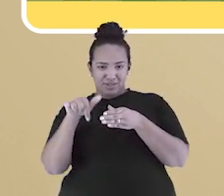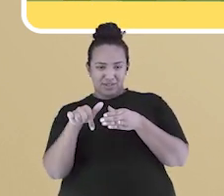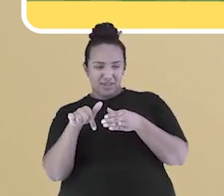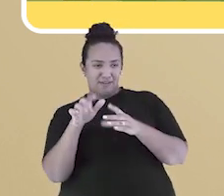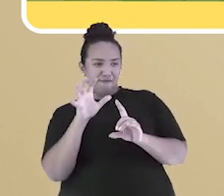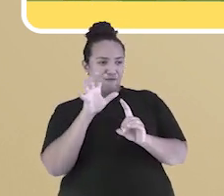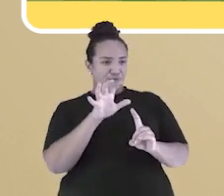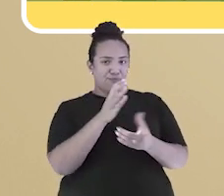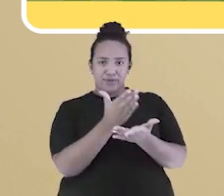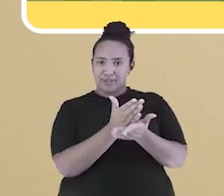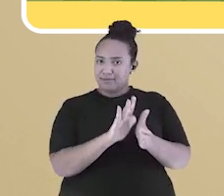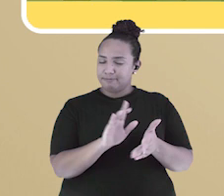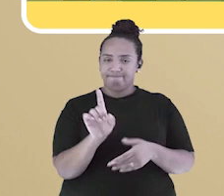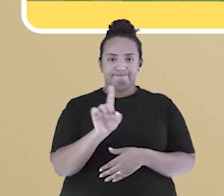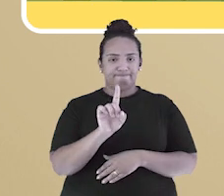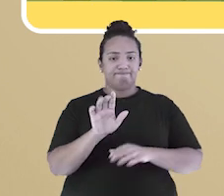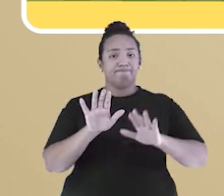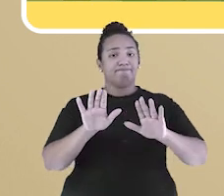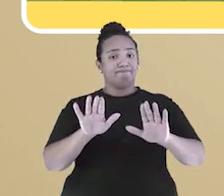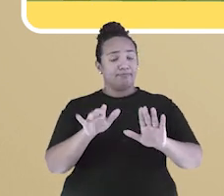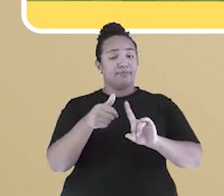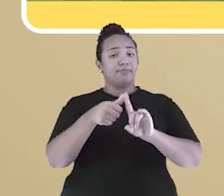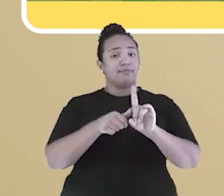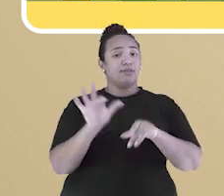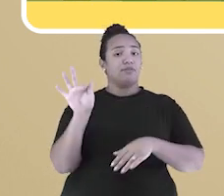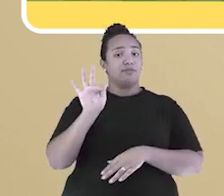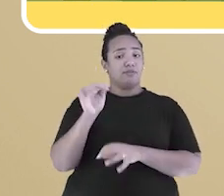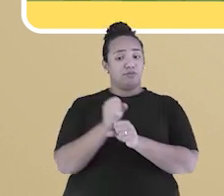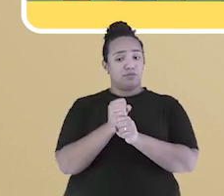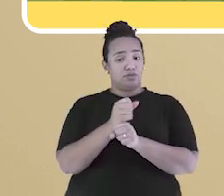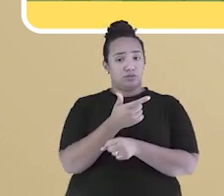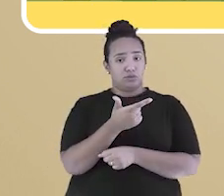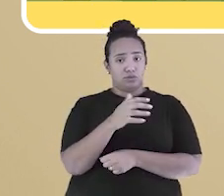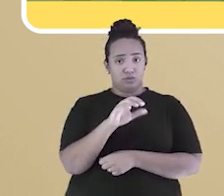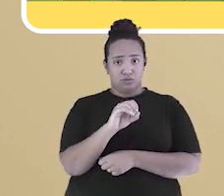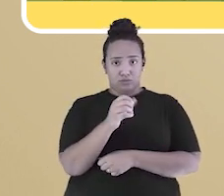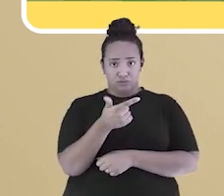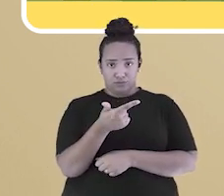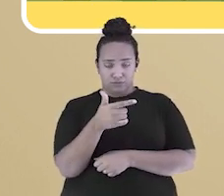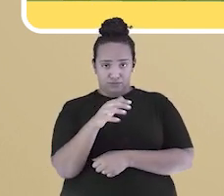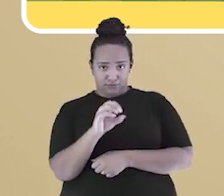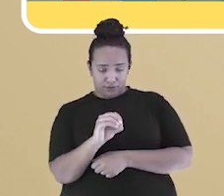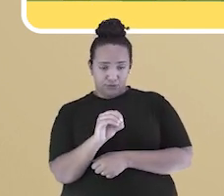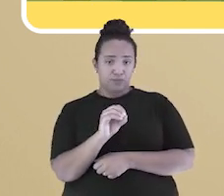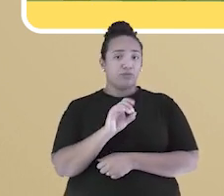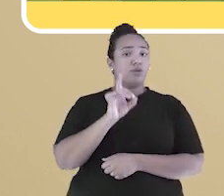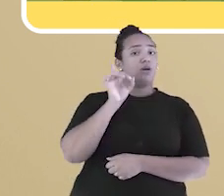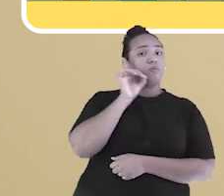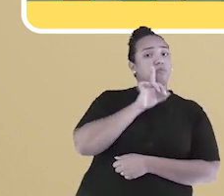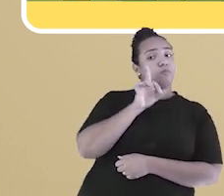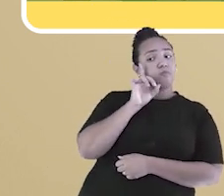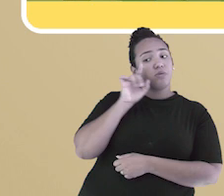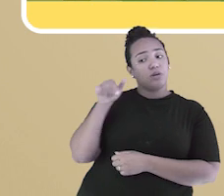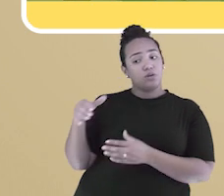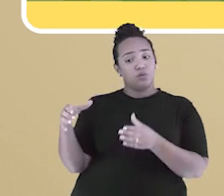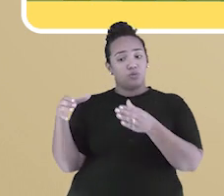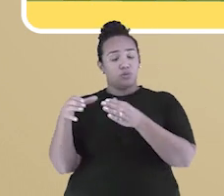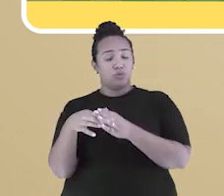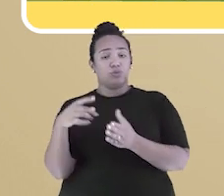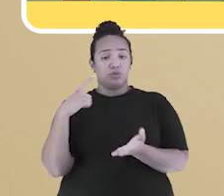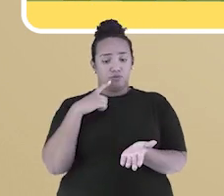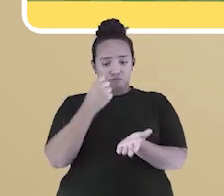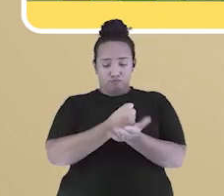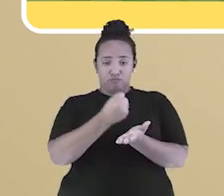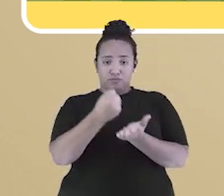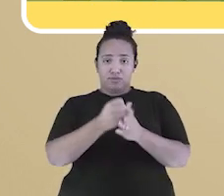país. Em fevereiro de 2020, o Talibã e o governo dos Estados Unidos assinaram um acordo de paz